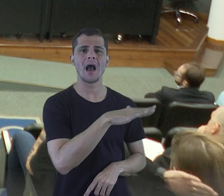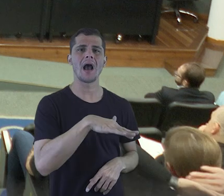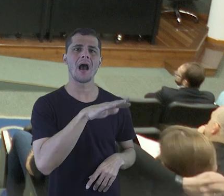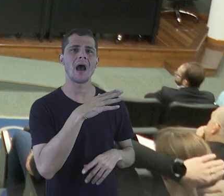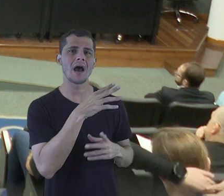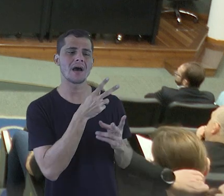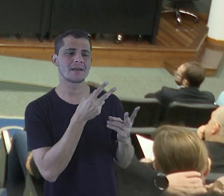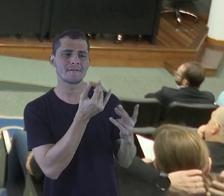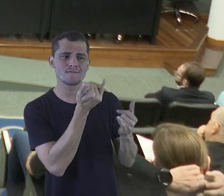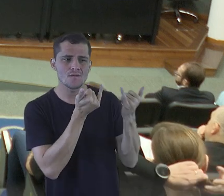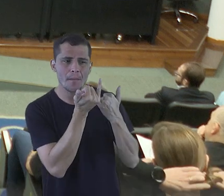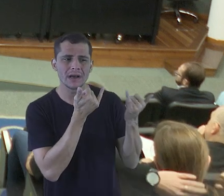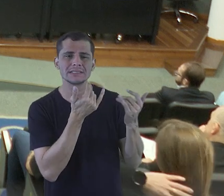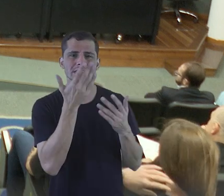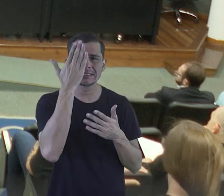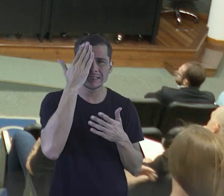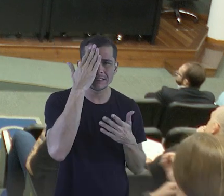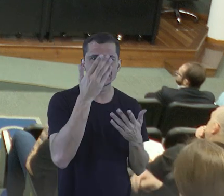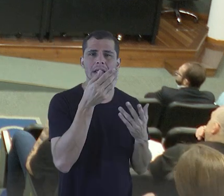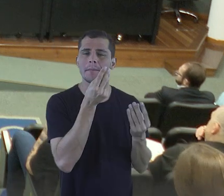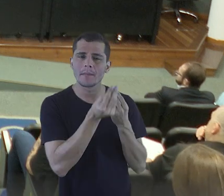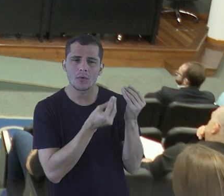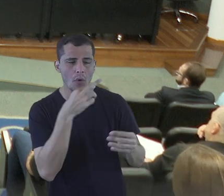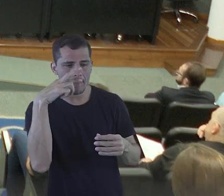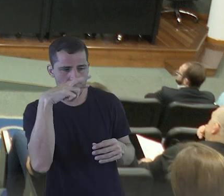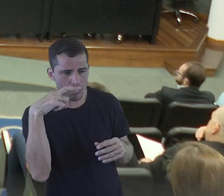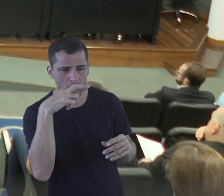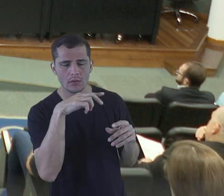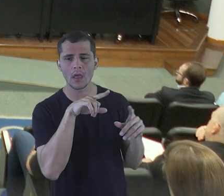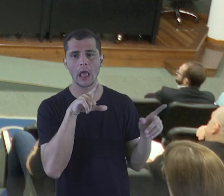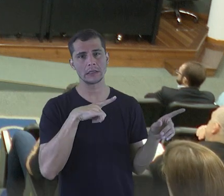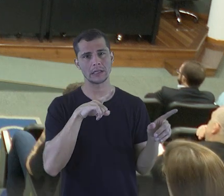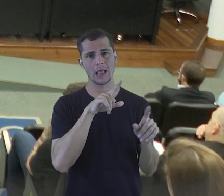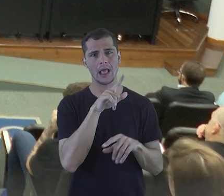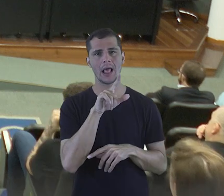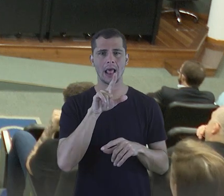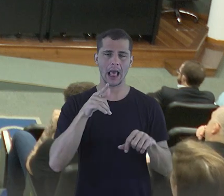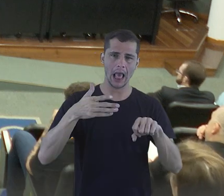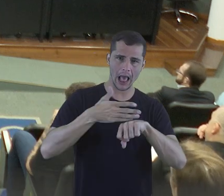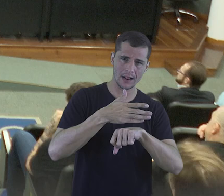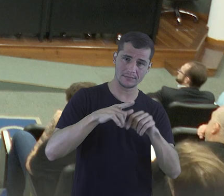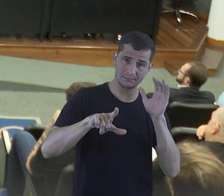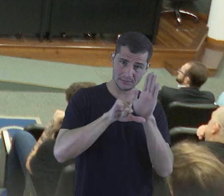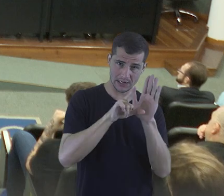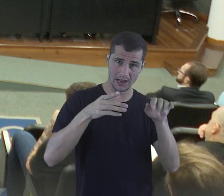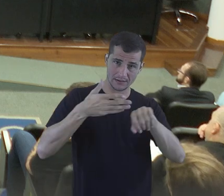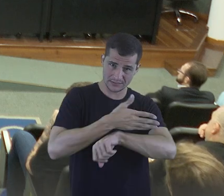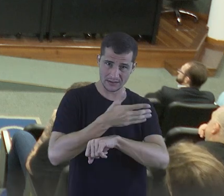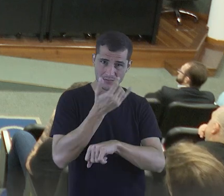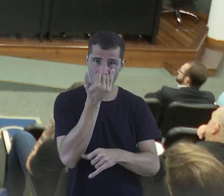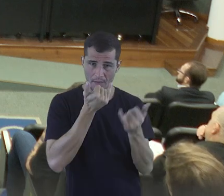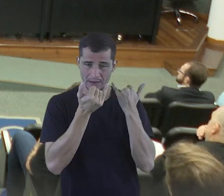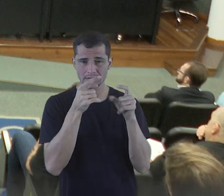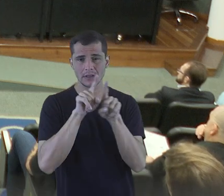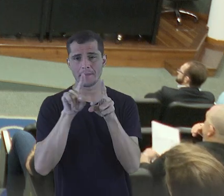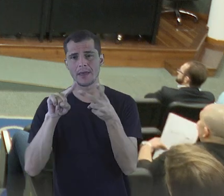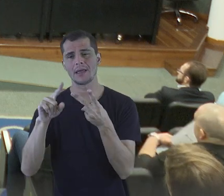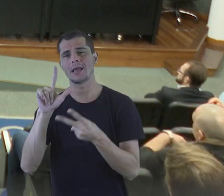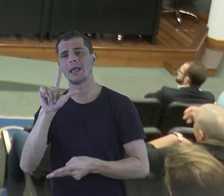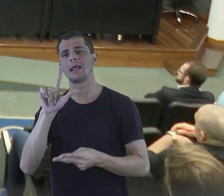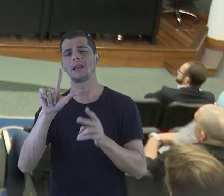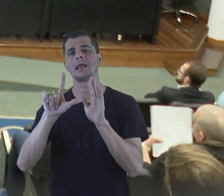ouvidoria sobre conflito possível conflito da LAI e da LGPD e etc principalmente em razão deste